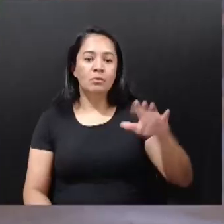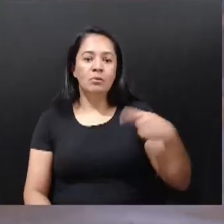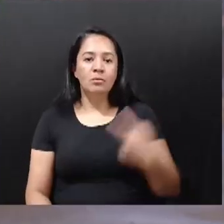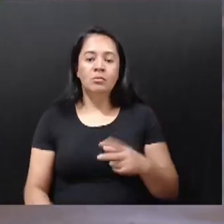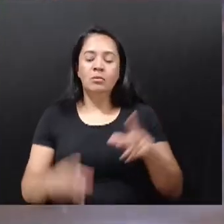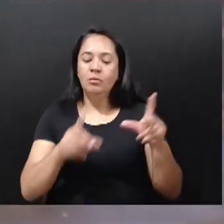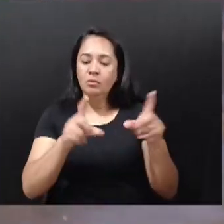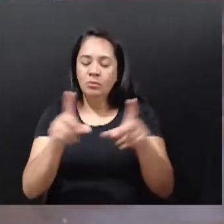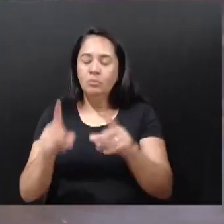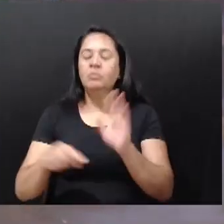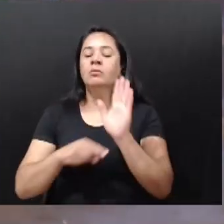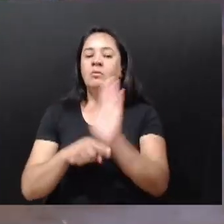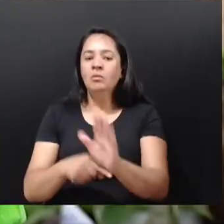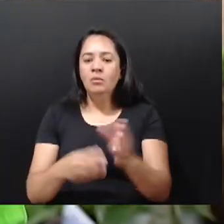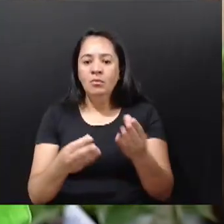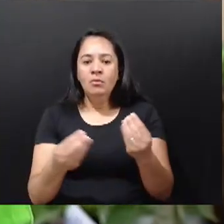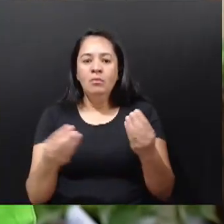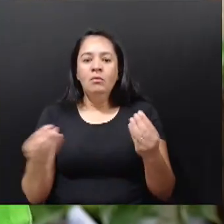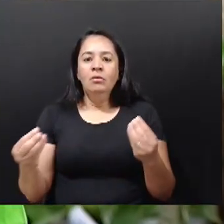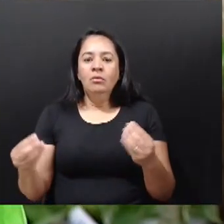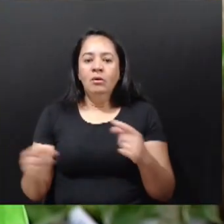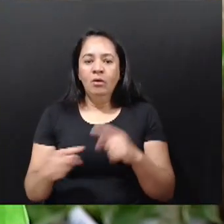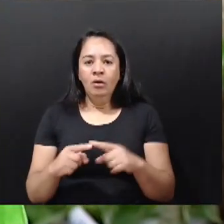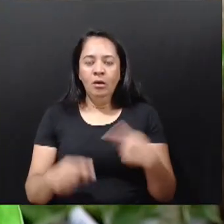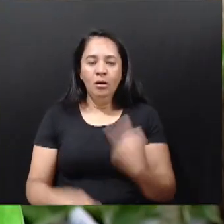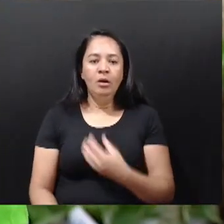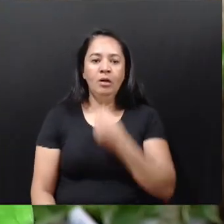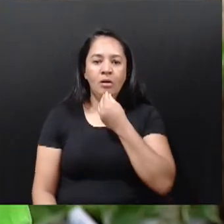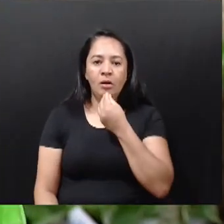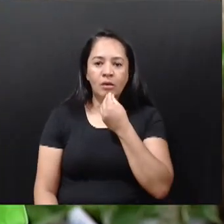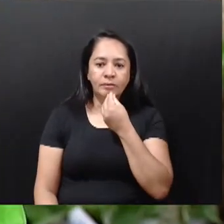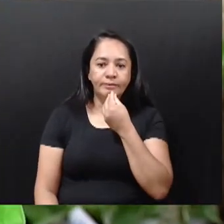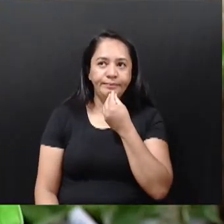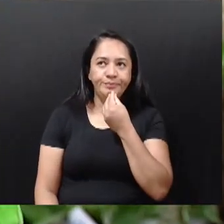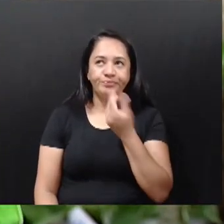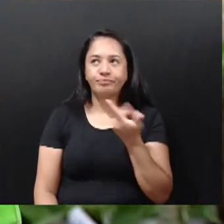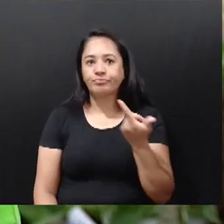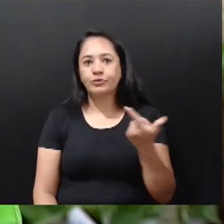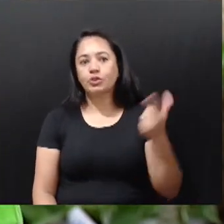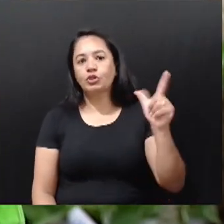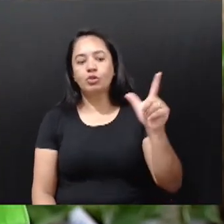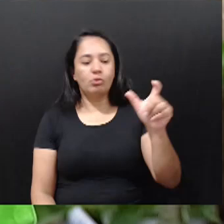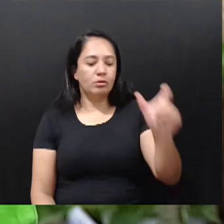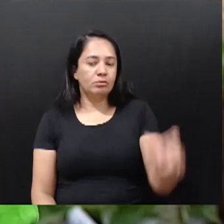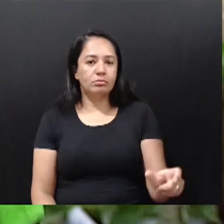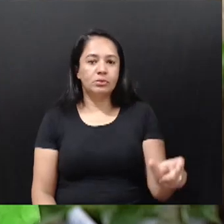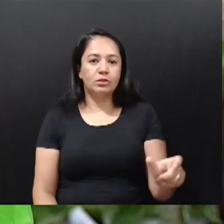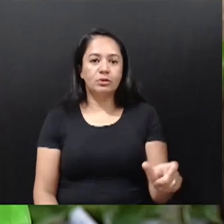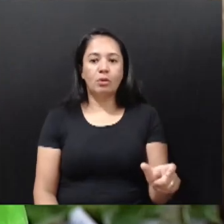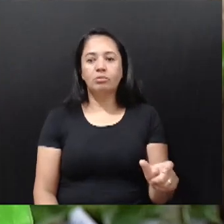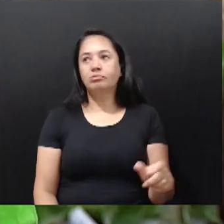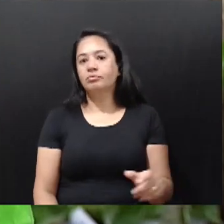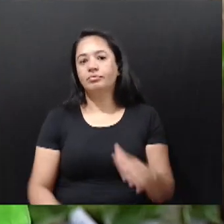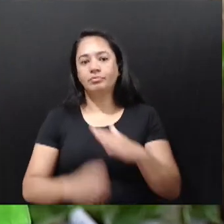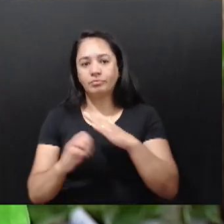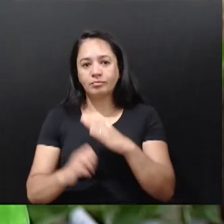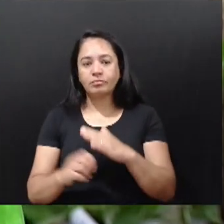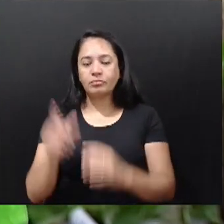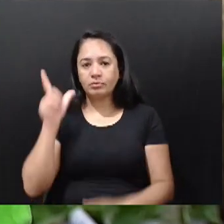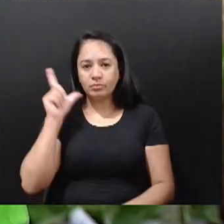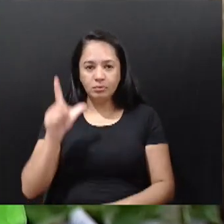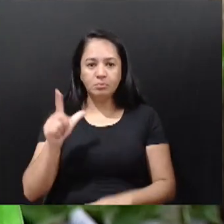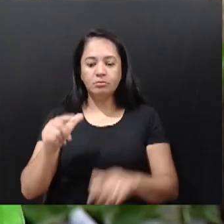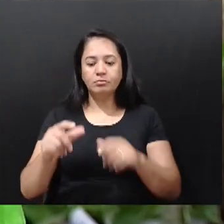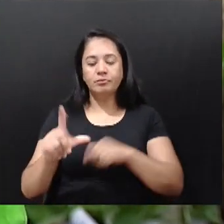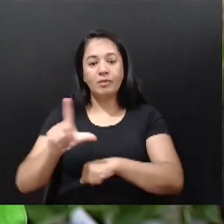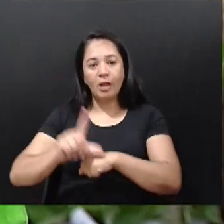bastante, pois a gente dá oportunidades assim de um empresário, de um lojista, de ter o seu próprio negócio e